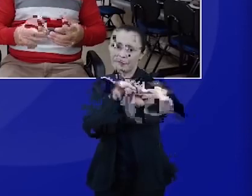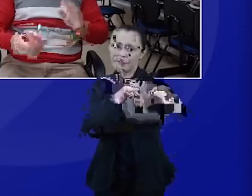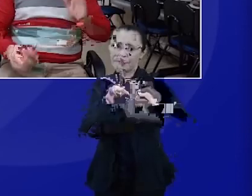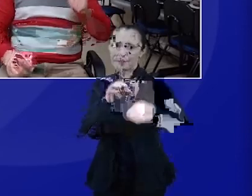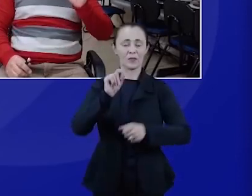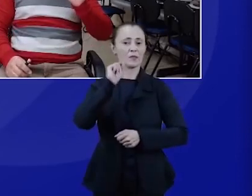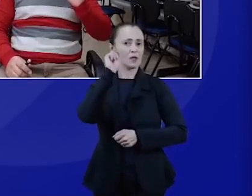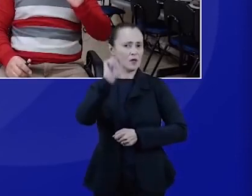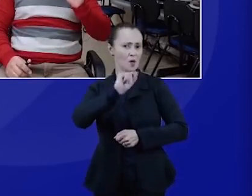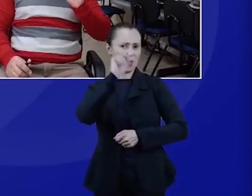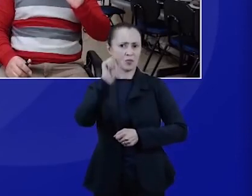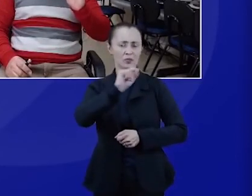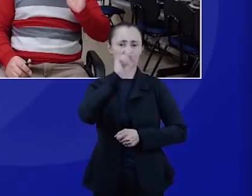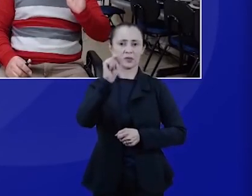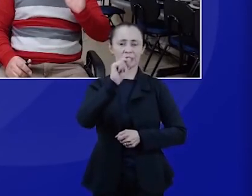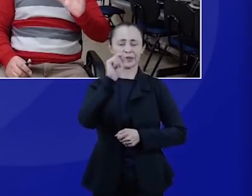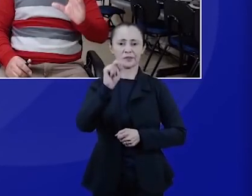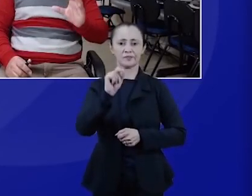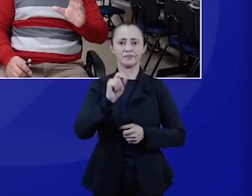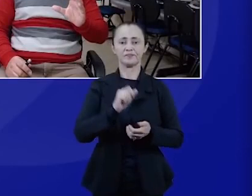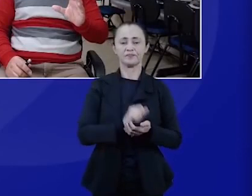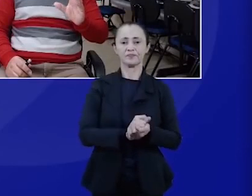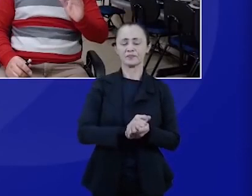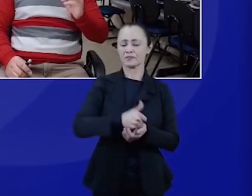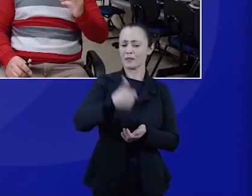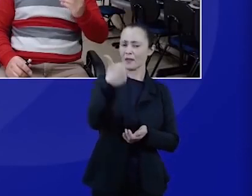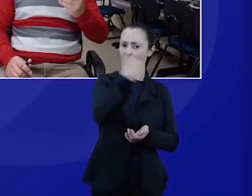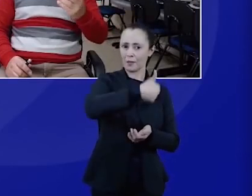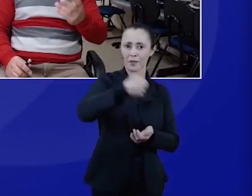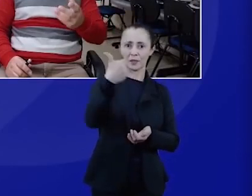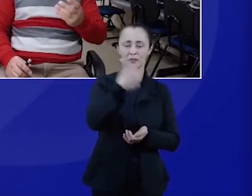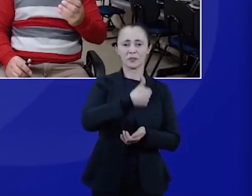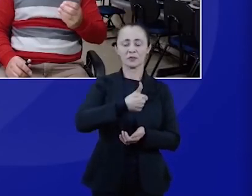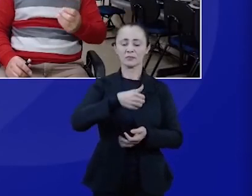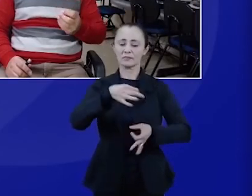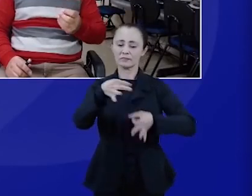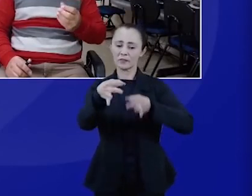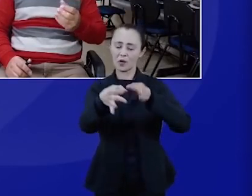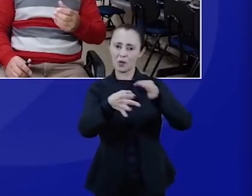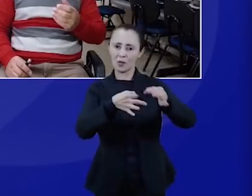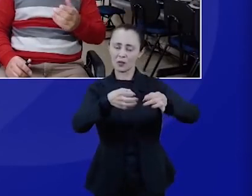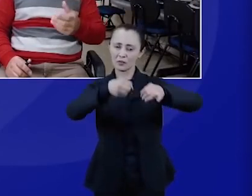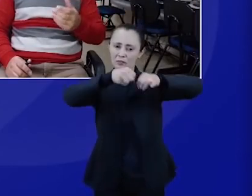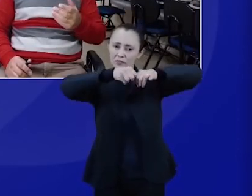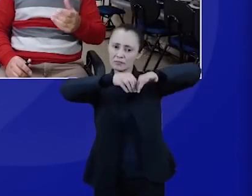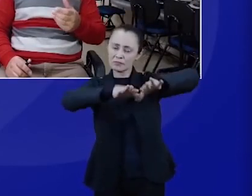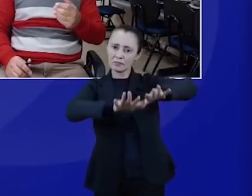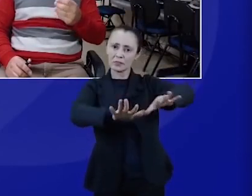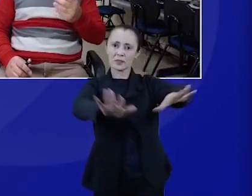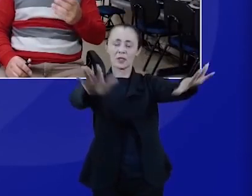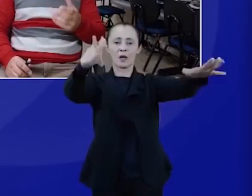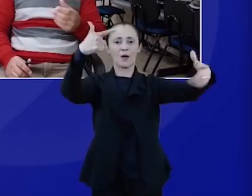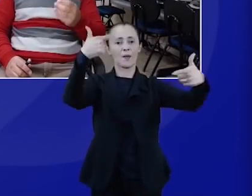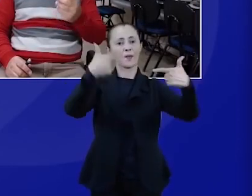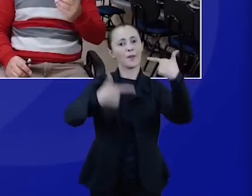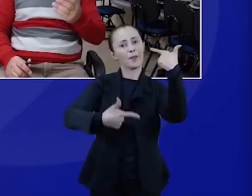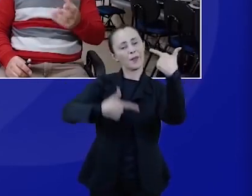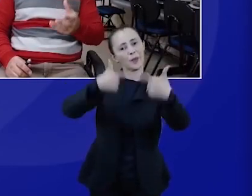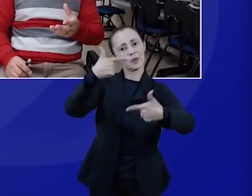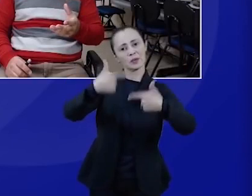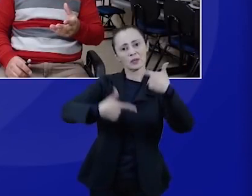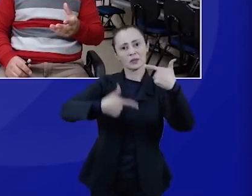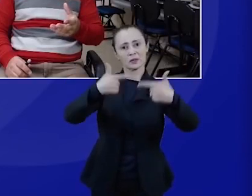Compete o quê? No parágrafo 1º, ela diz: formular e disseminar políticas e programas, ações